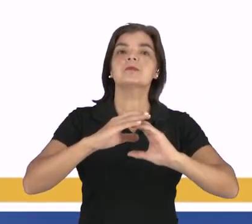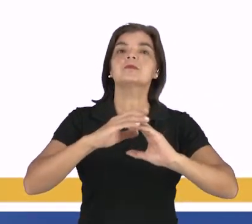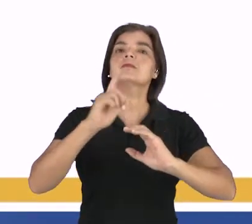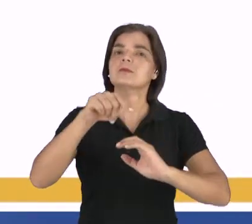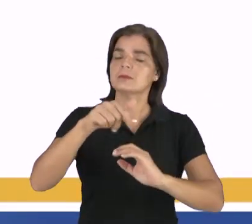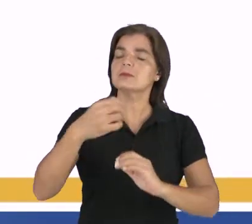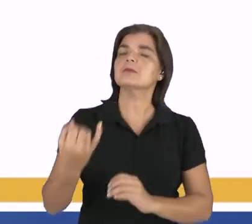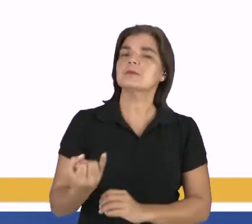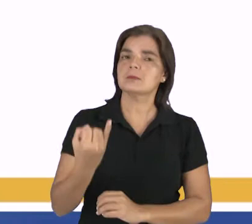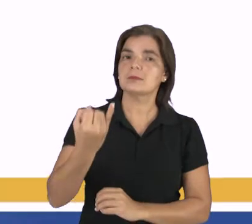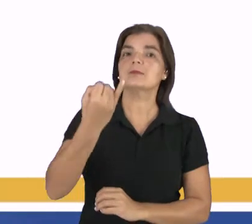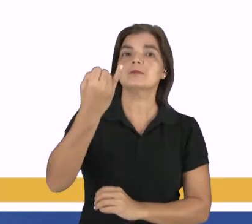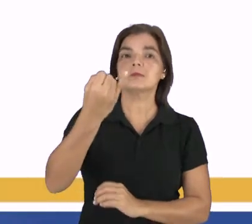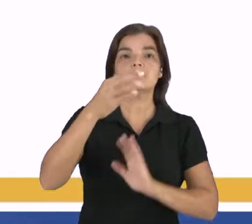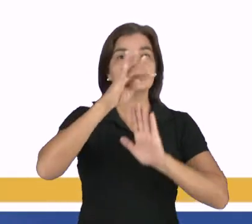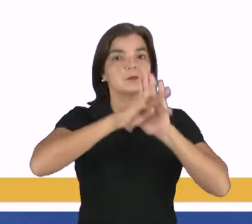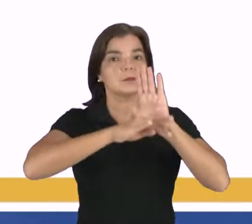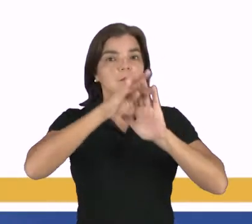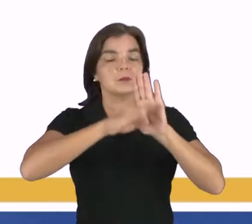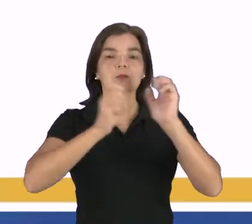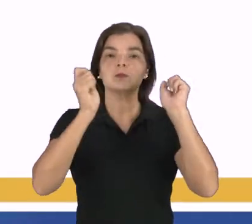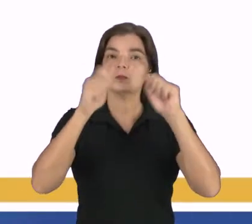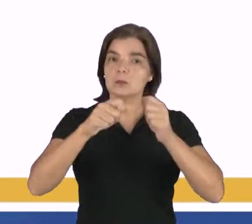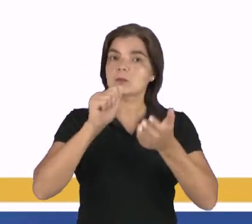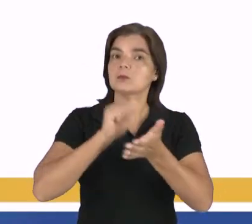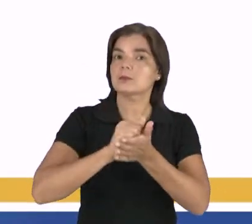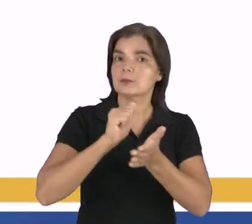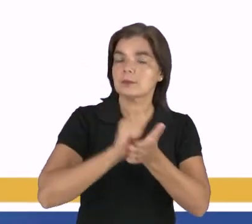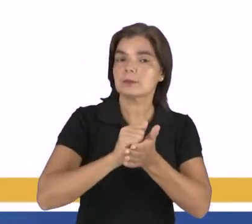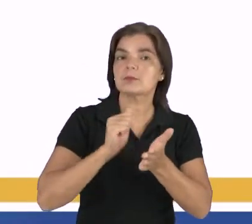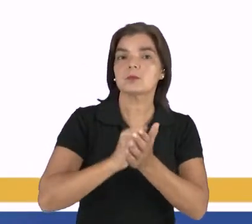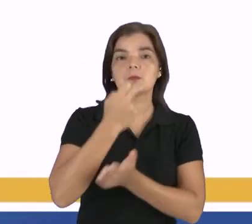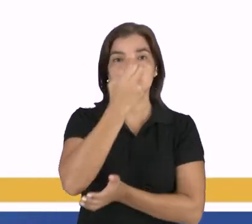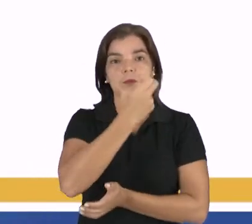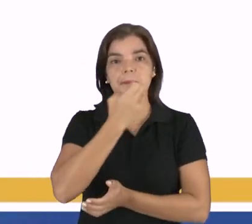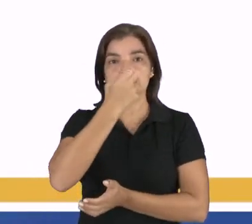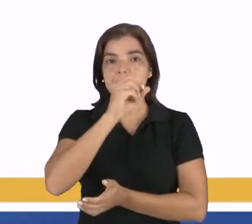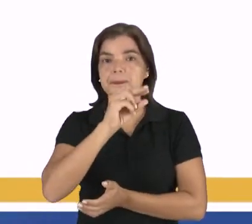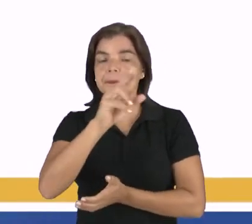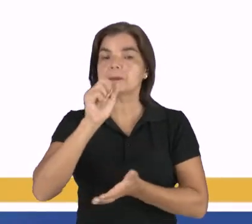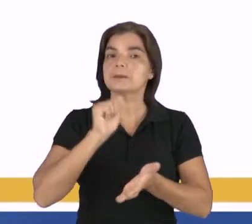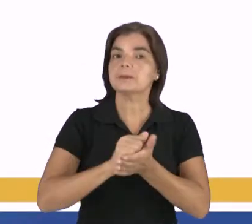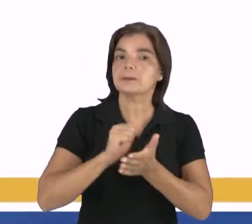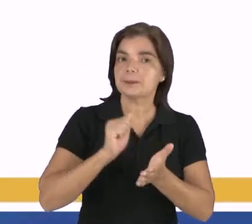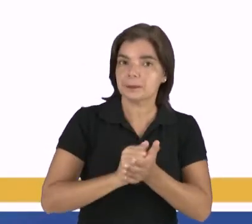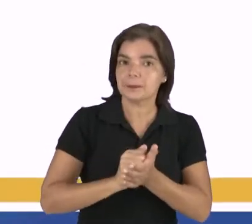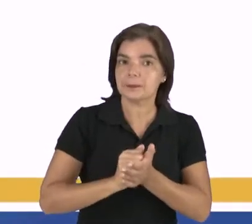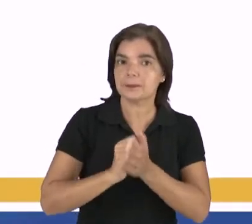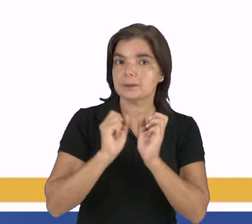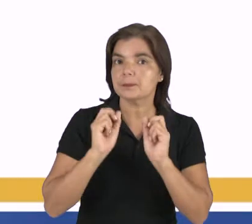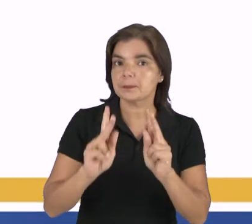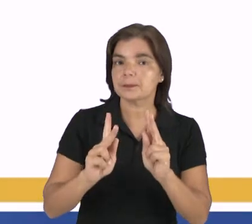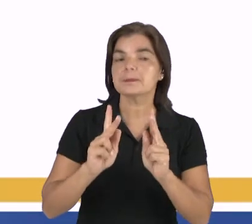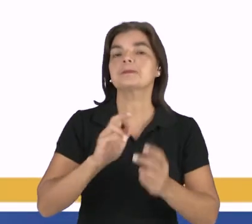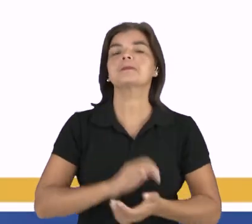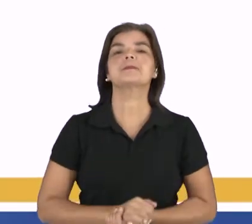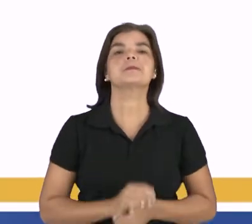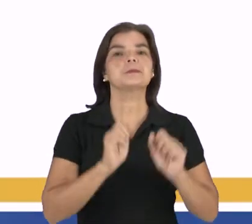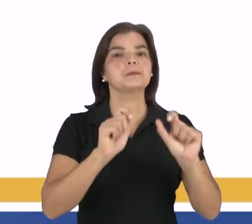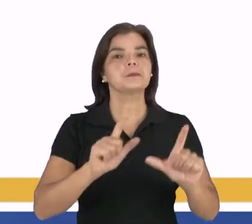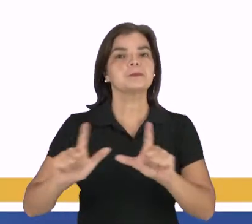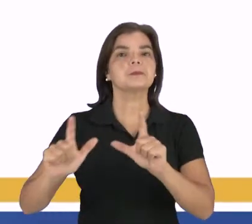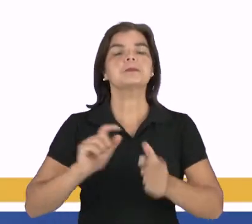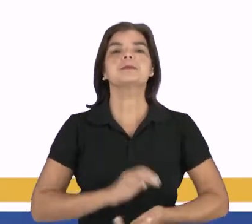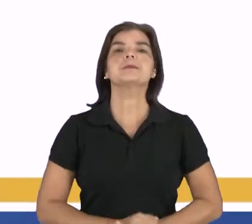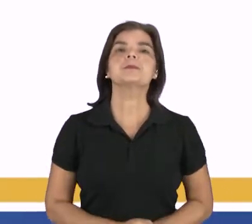são muito relevantes para que um texto possa ser bem construído, seja oral ou escrito, ok? Então vamos